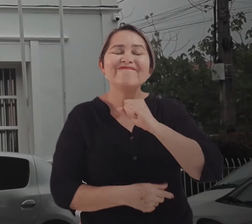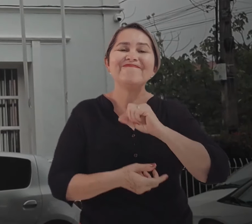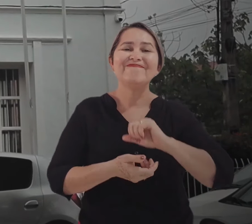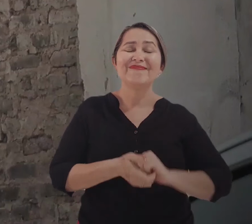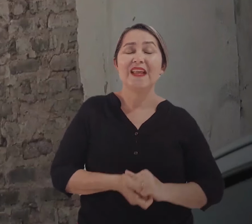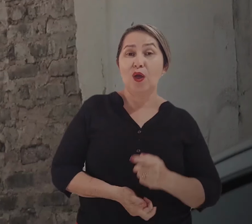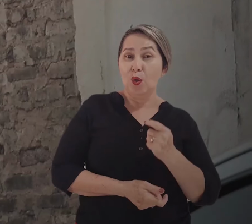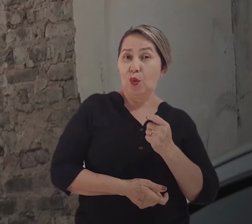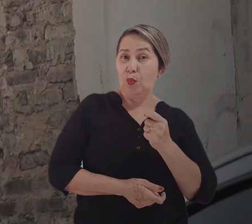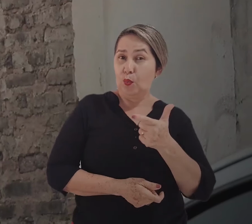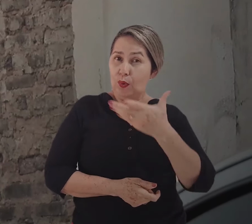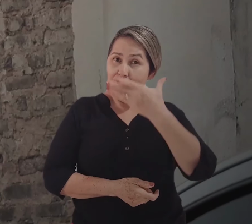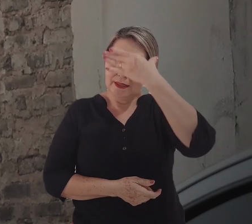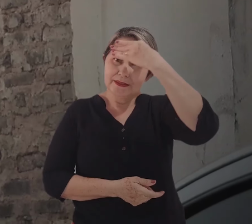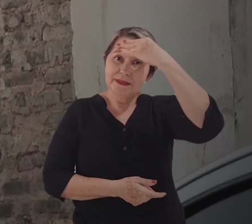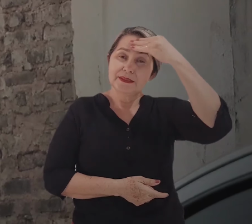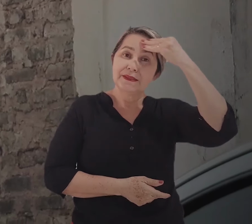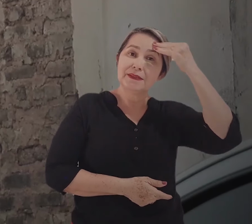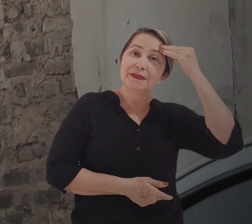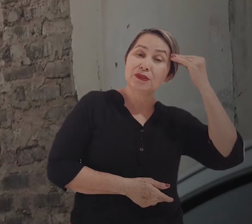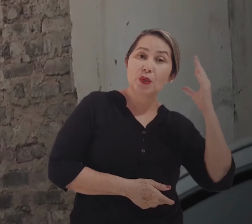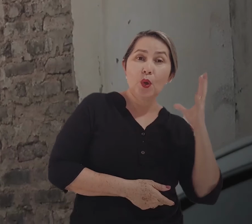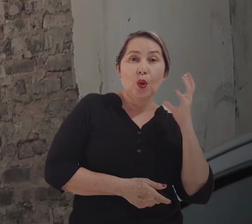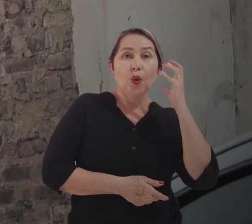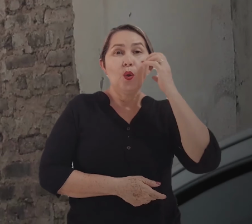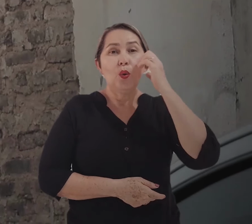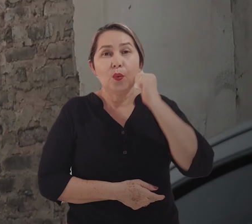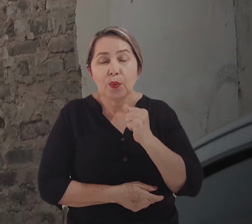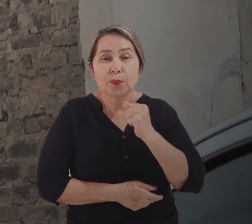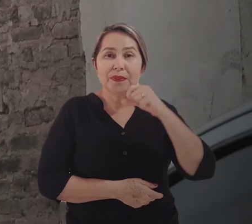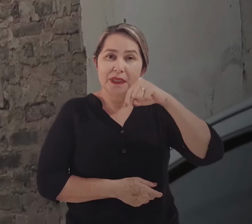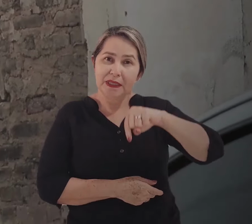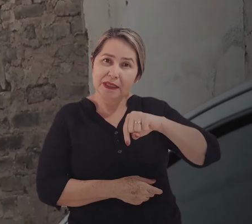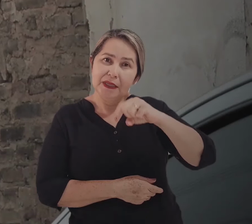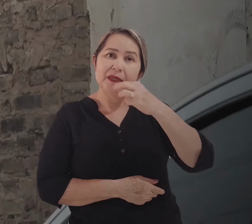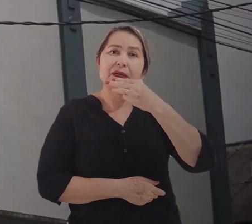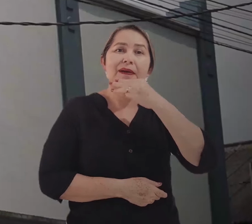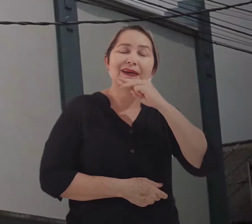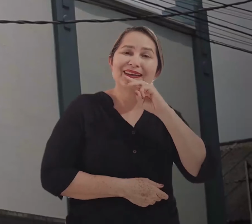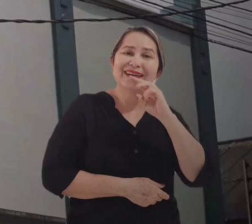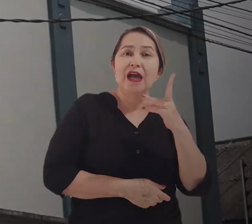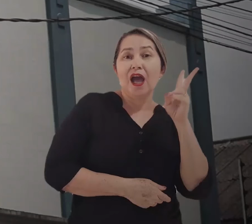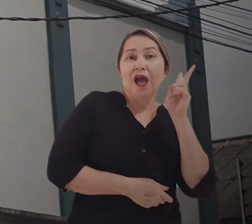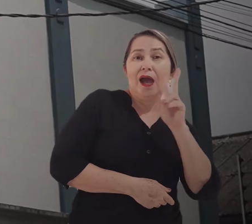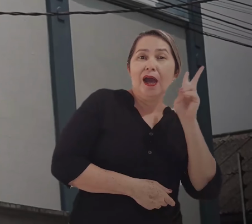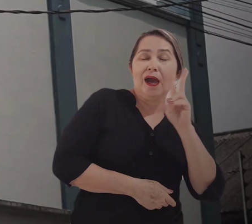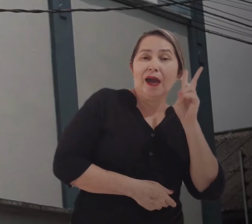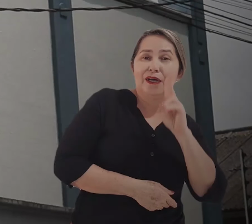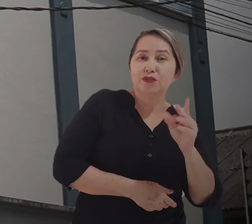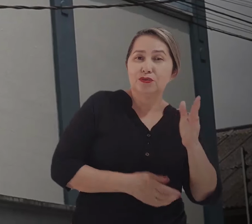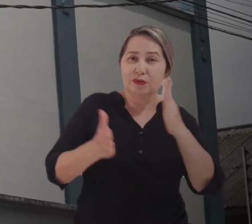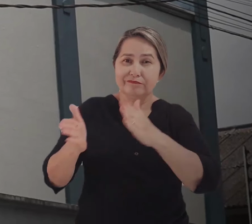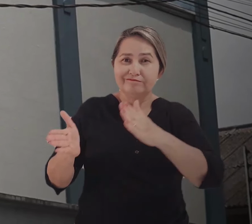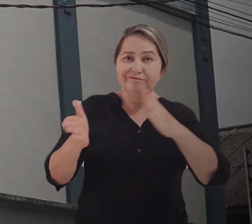Quase esquecido, esse patrimônio do município ajuda a contar a história de vários dos nossos ciclos